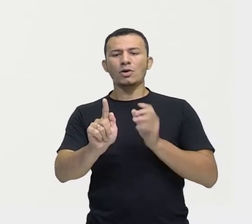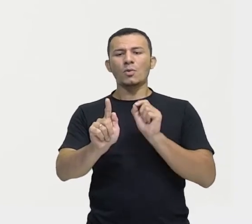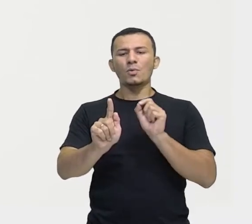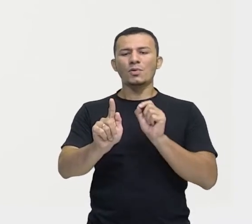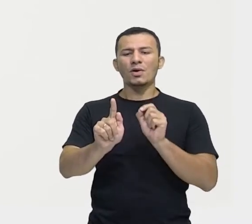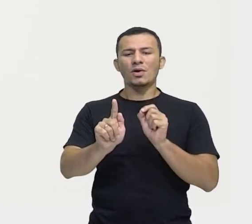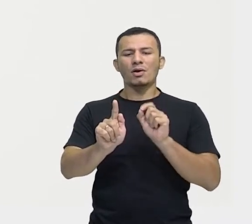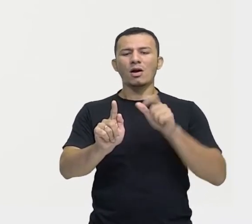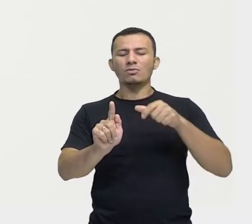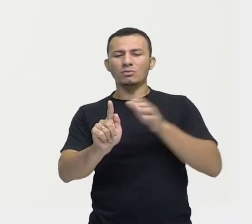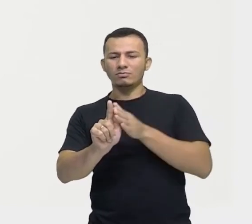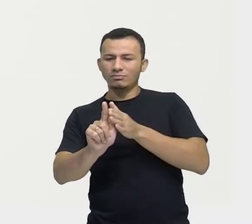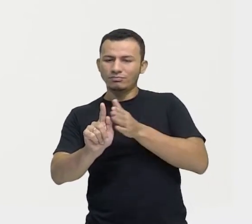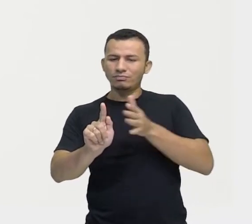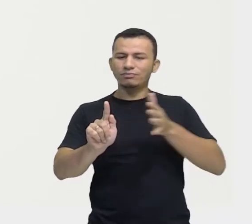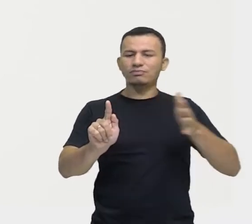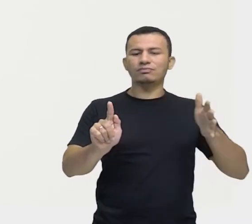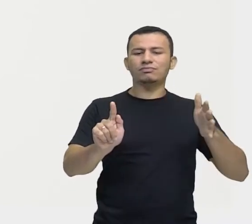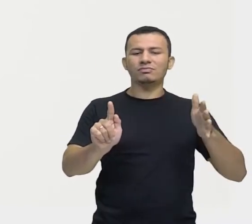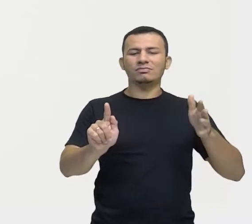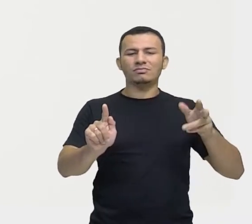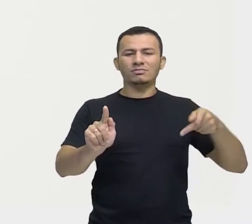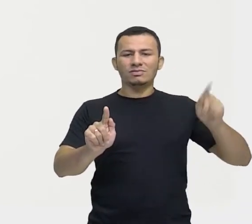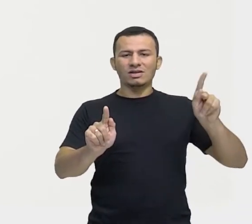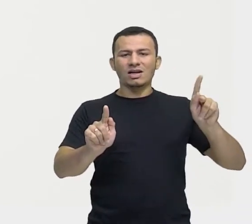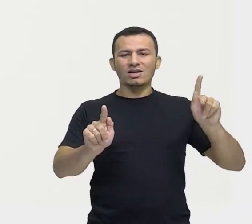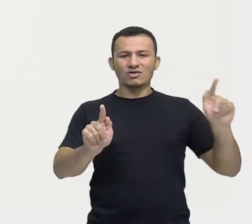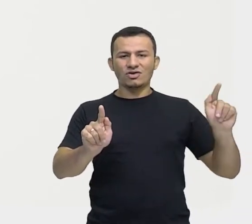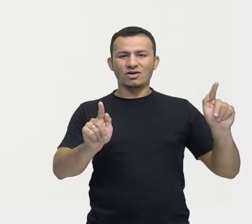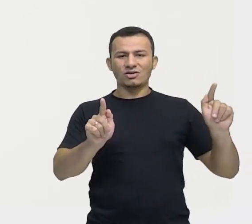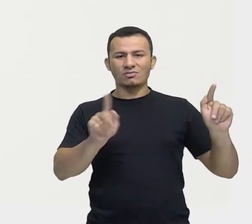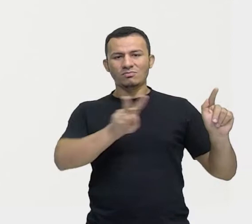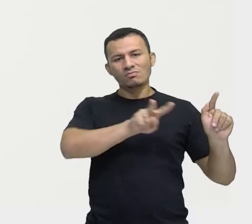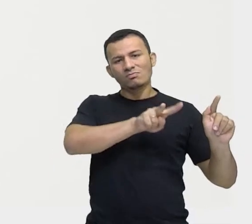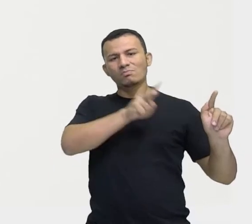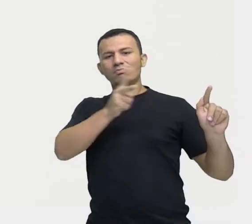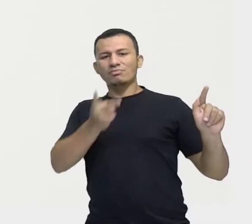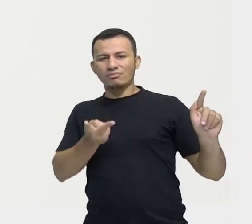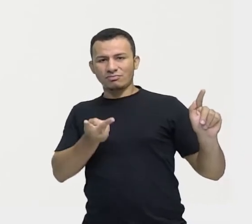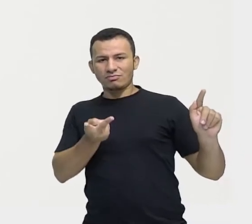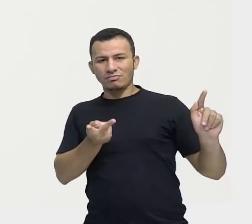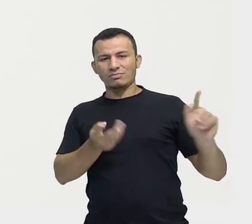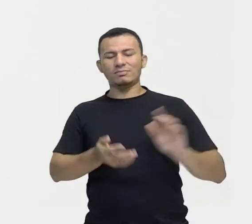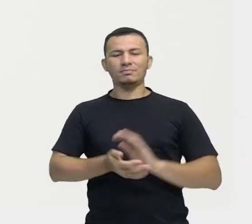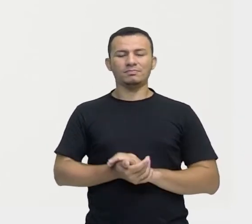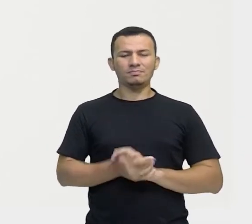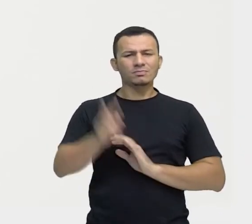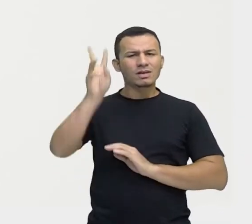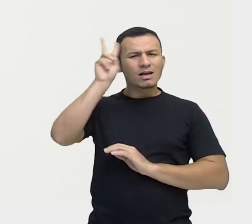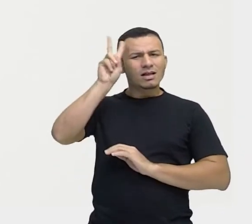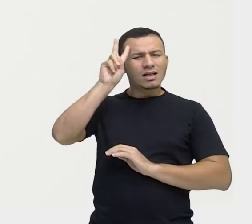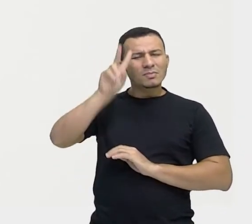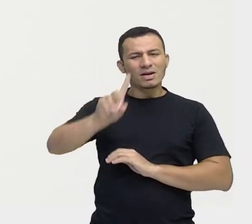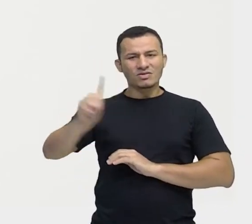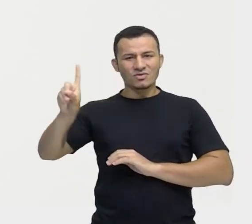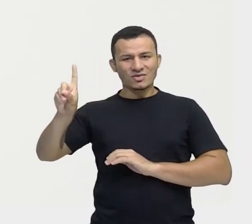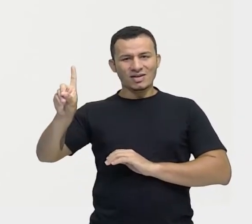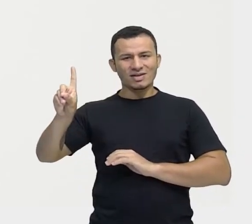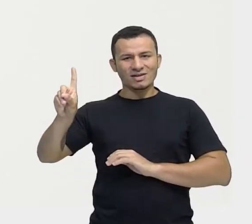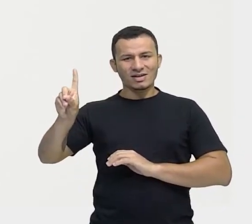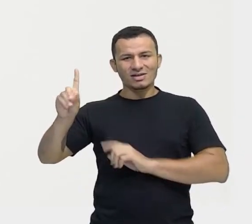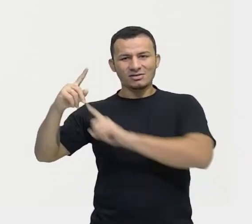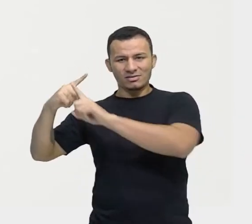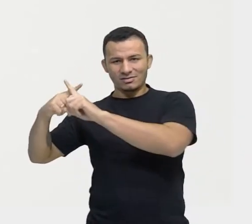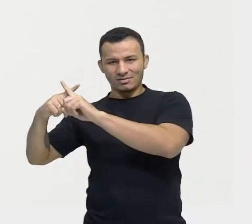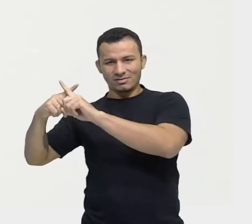Quilogramas. Então, nós estamos voltando. Lembra da nossa regra? Quando eu ando para a direita, eu multiplico.